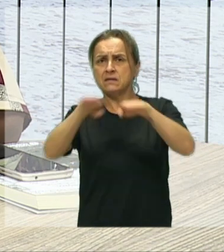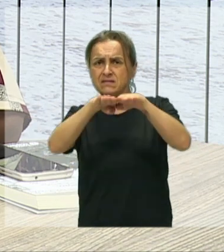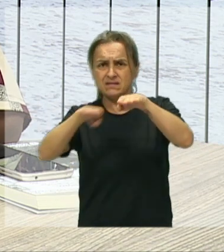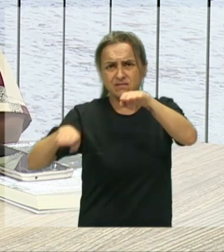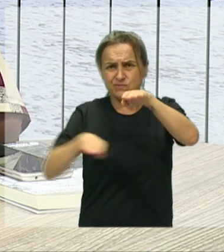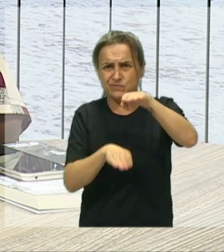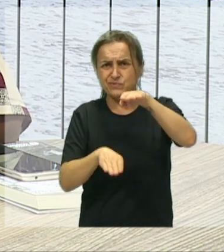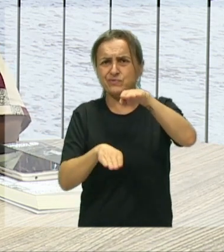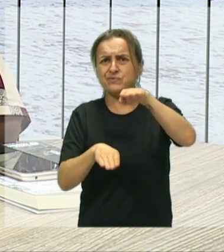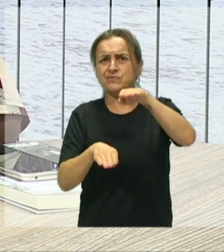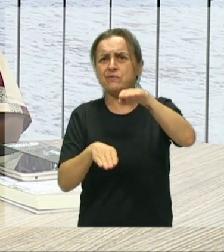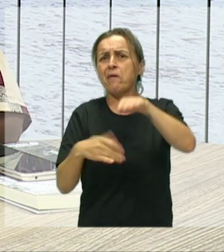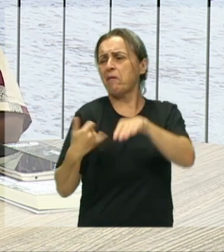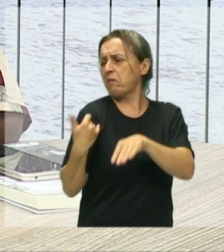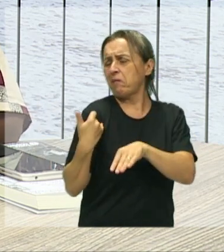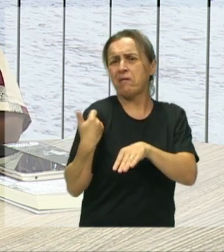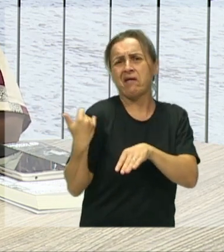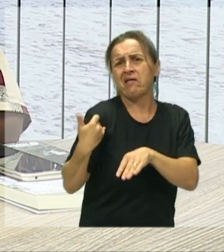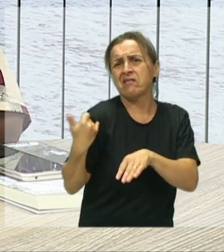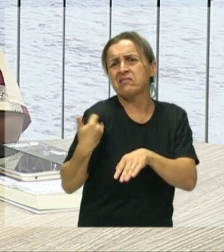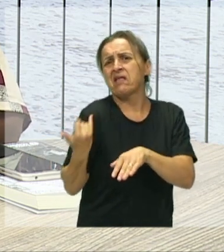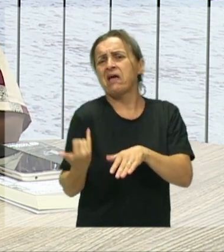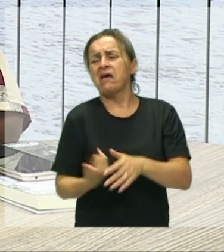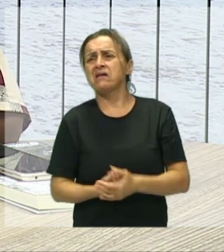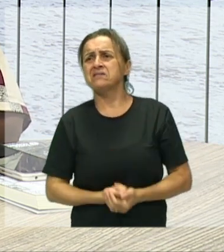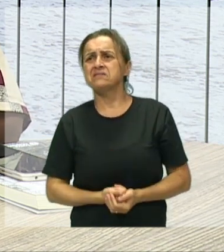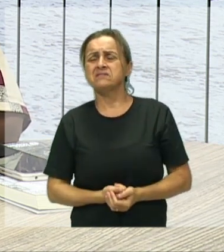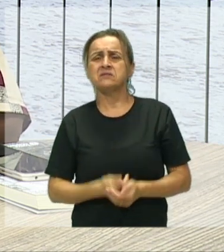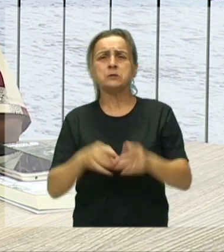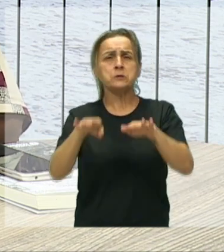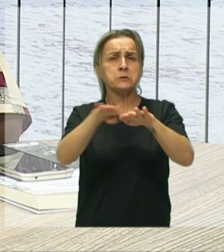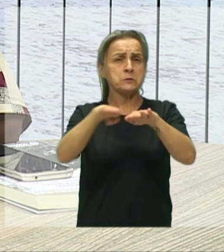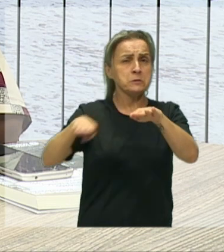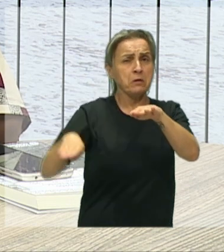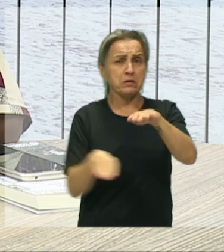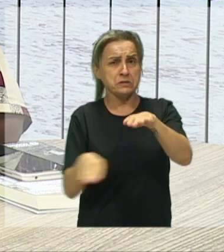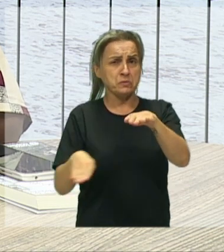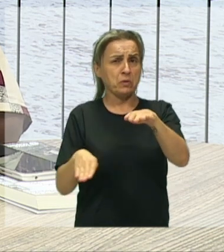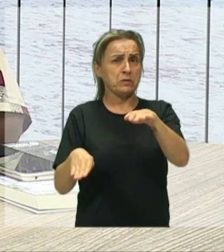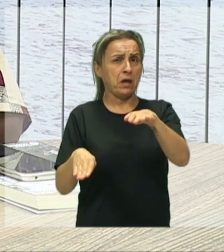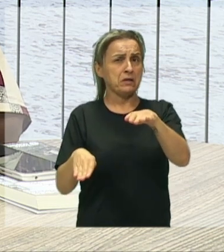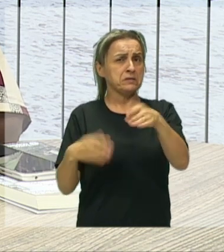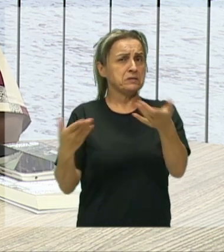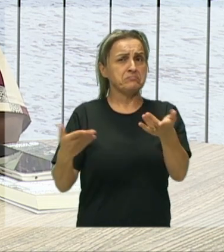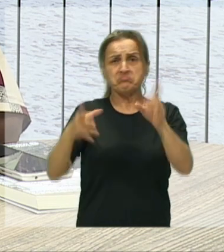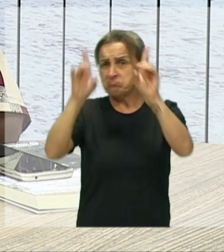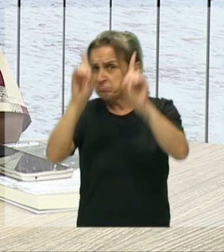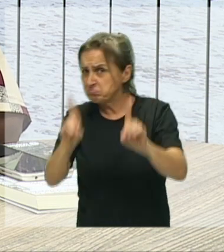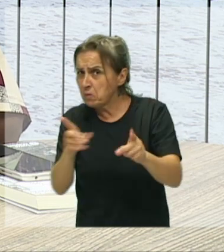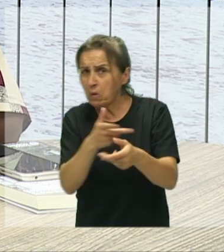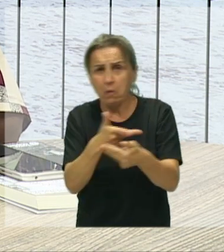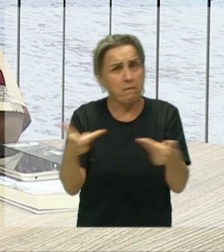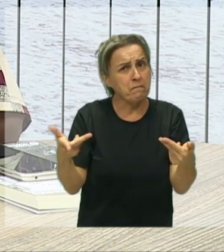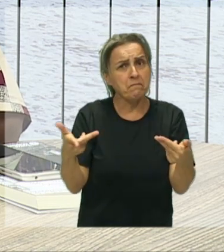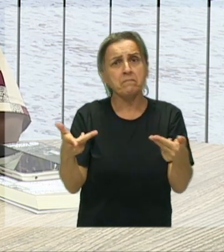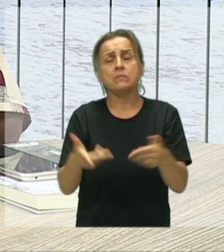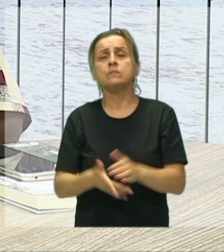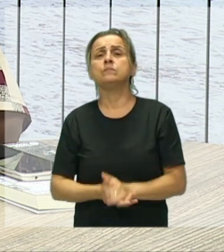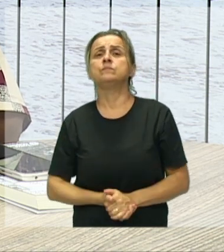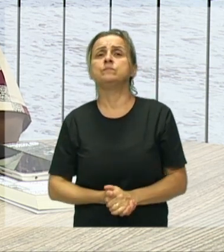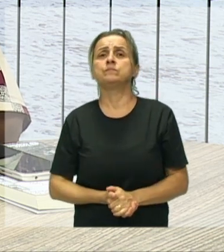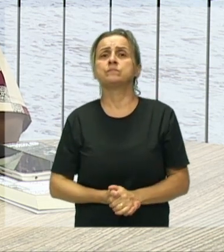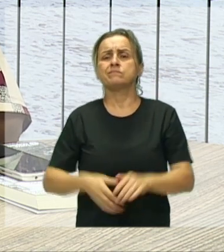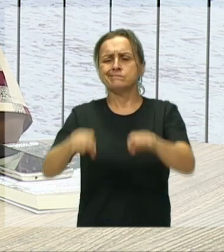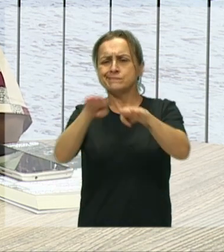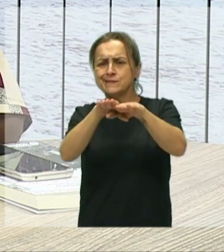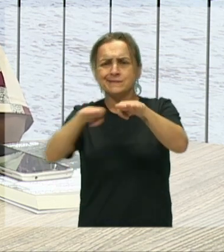desigualdade por conta da faixa etária, por conta das necessidades especiais, desigualdade por